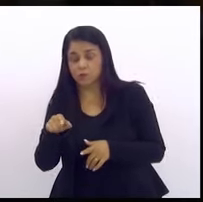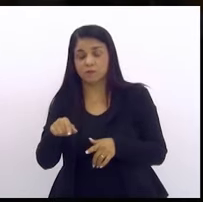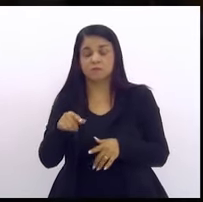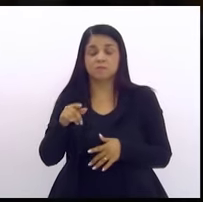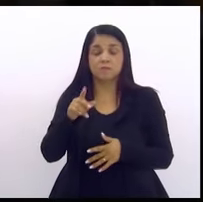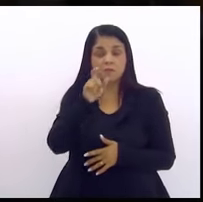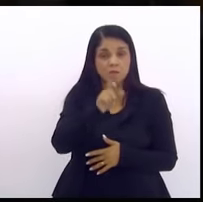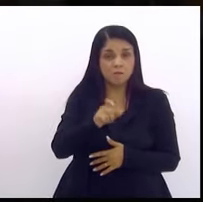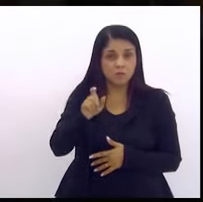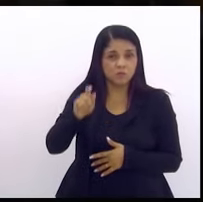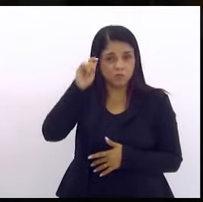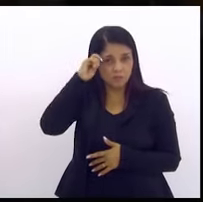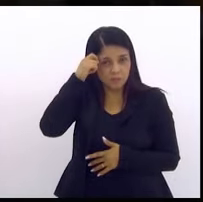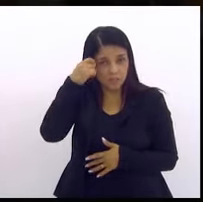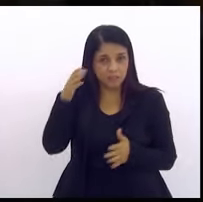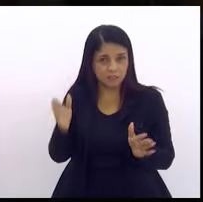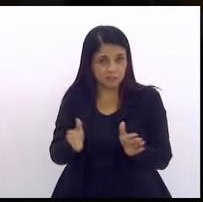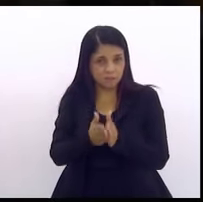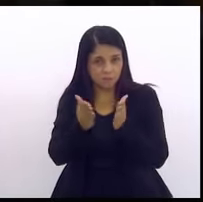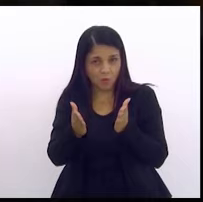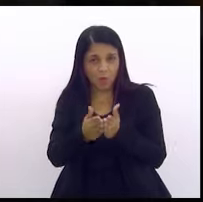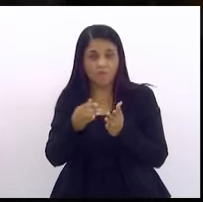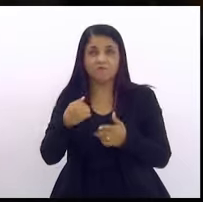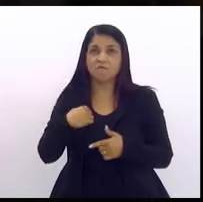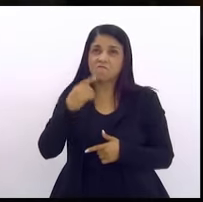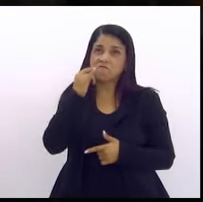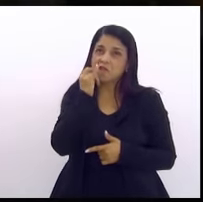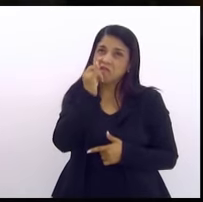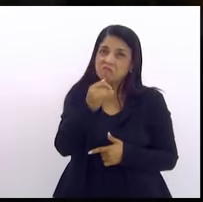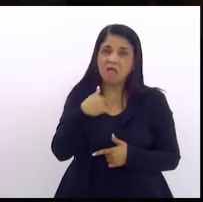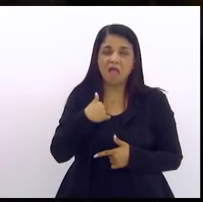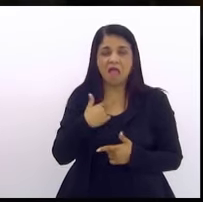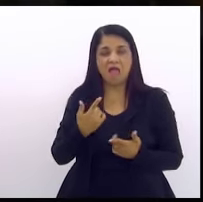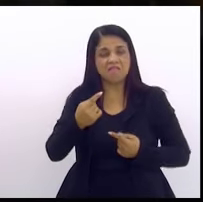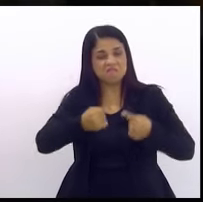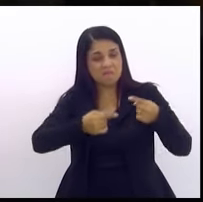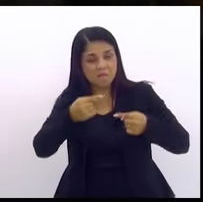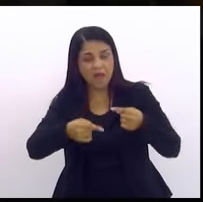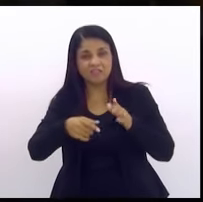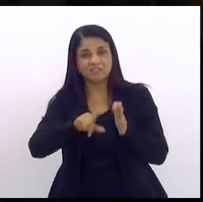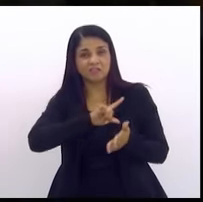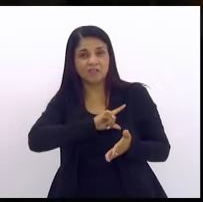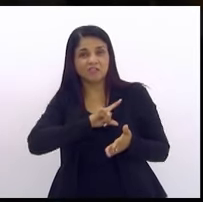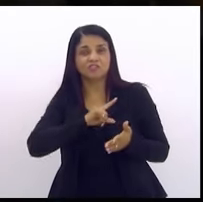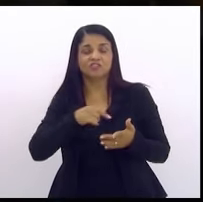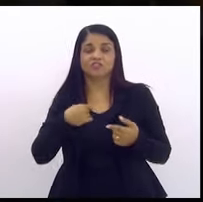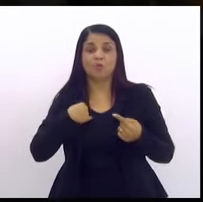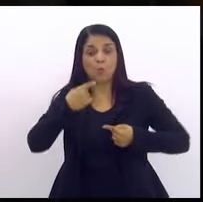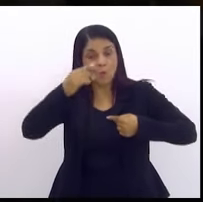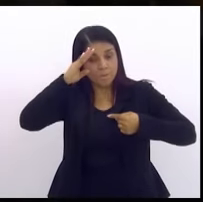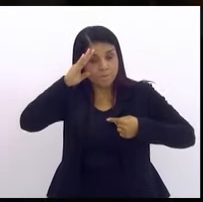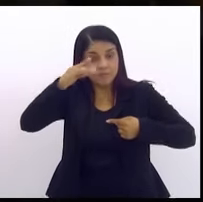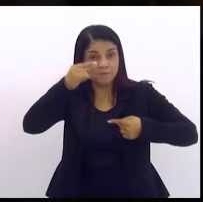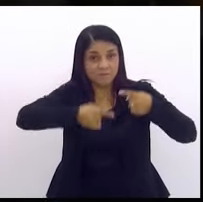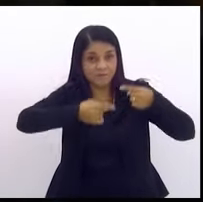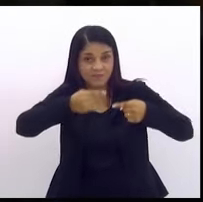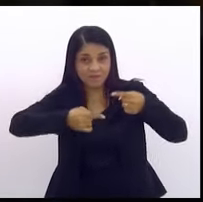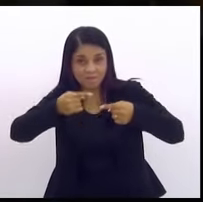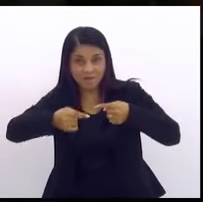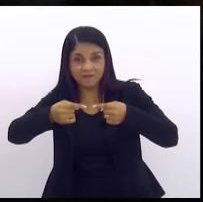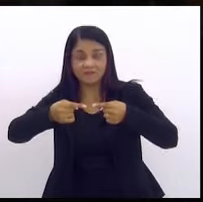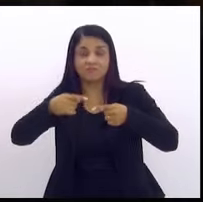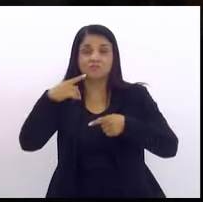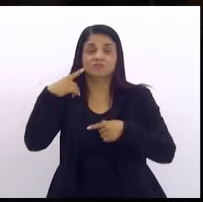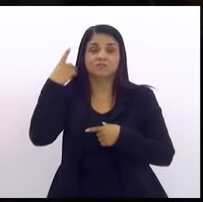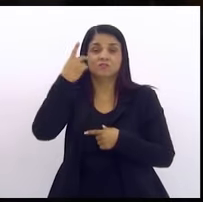que a gente está sendo identitário. Não, antes de tudo, a gente está fazendo um debate econômico, porque foi sobre a submissão,